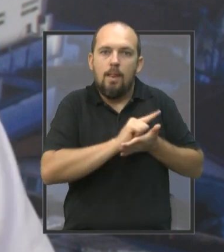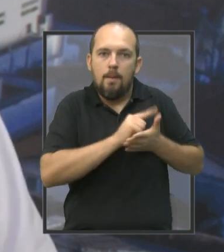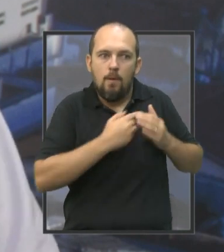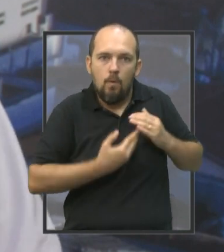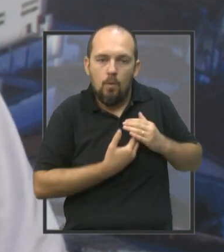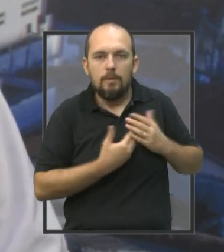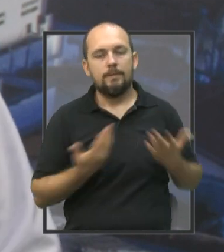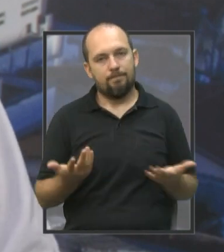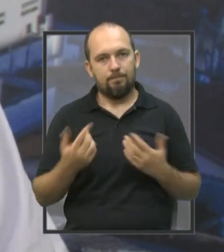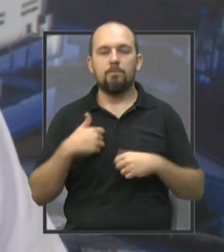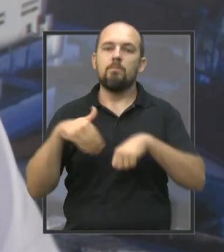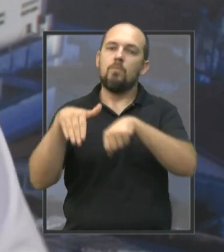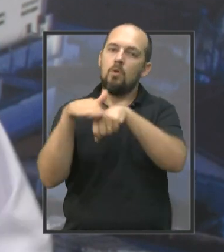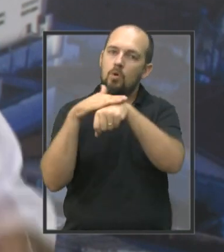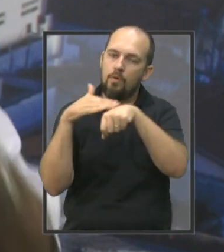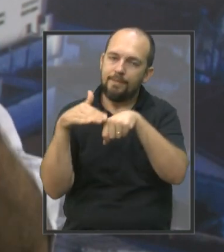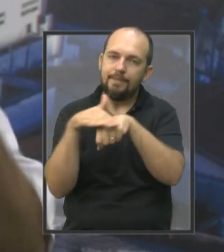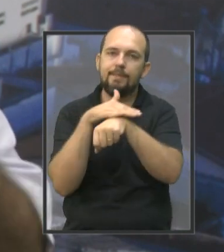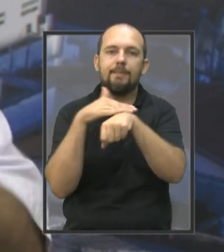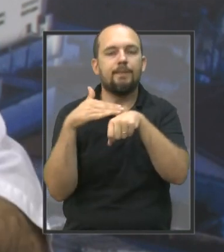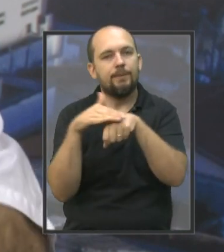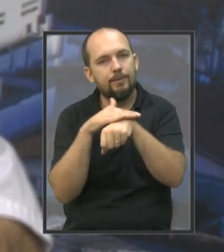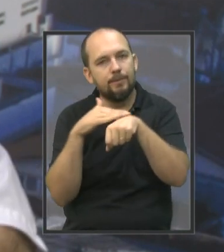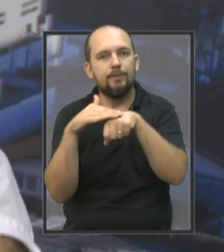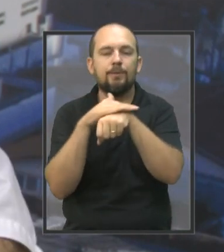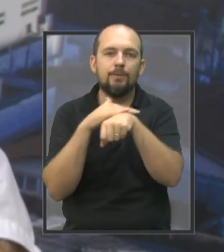serviço de